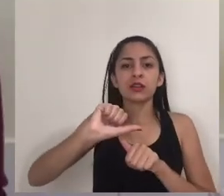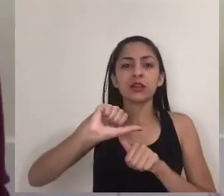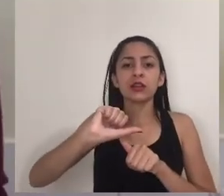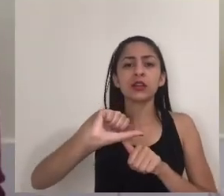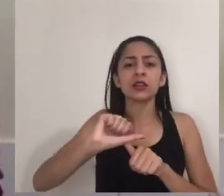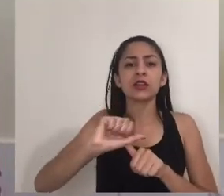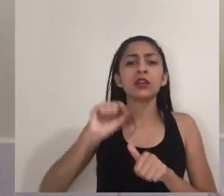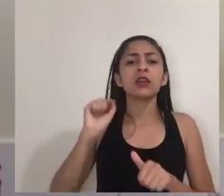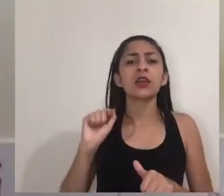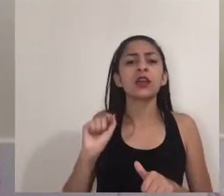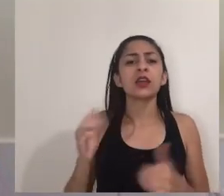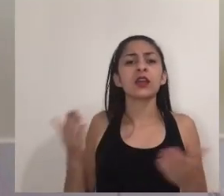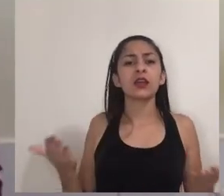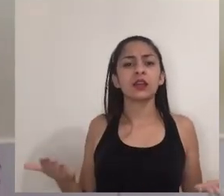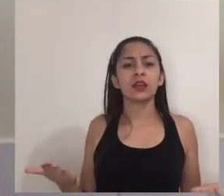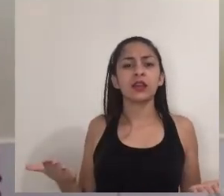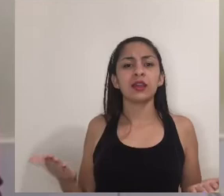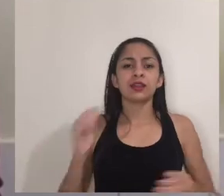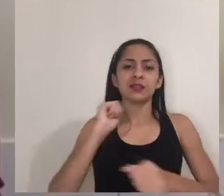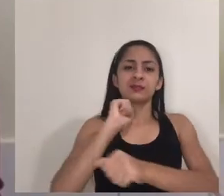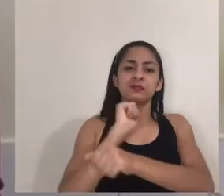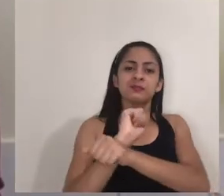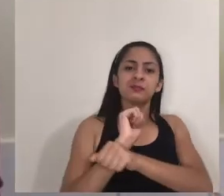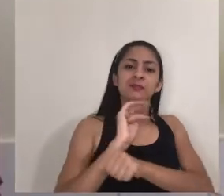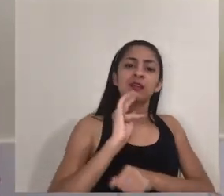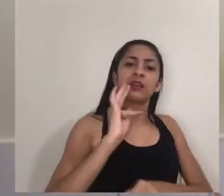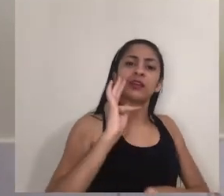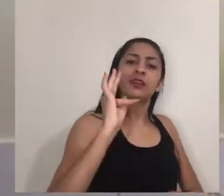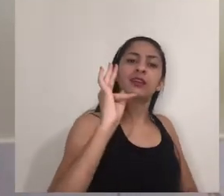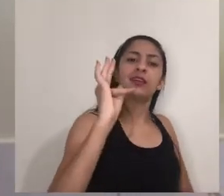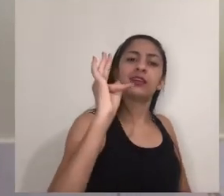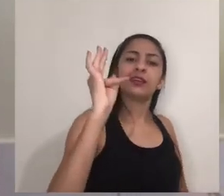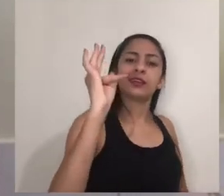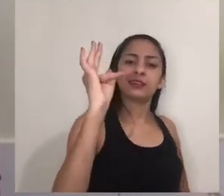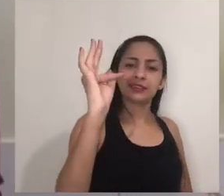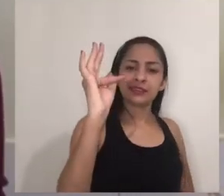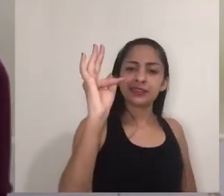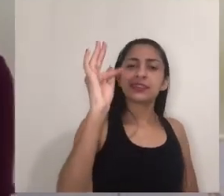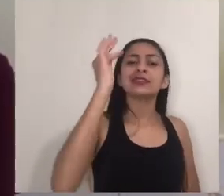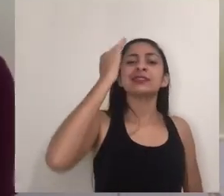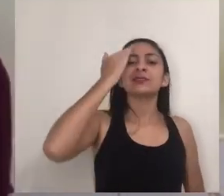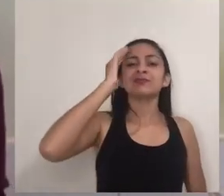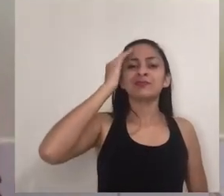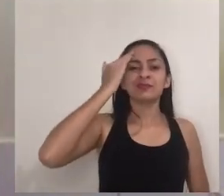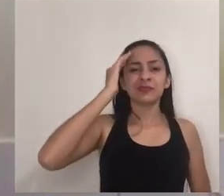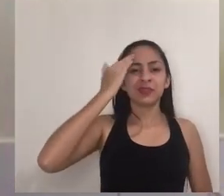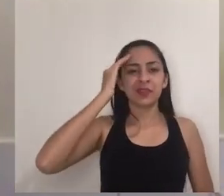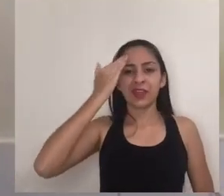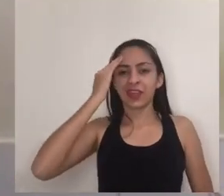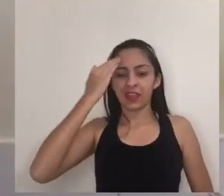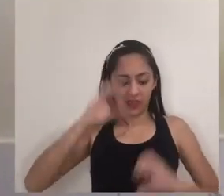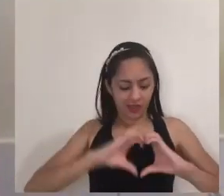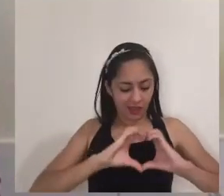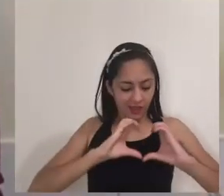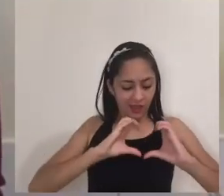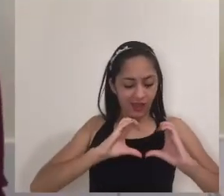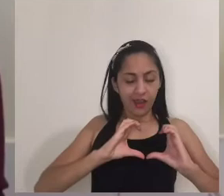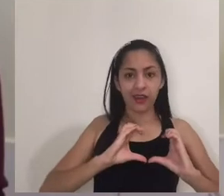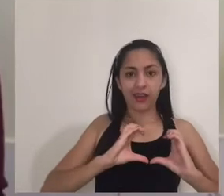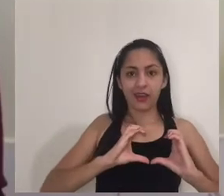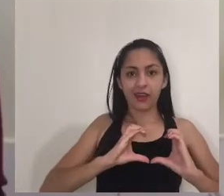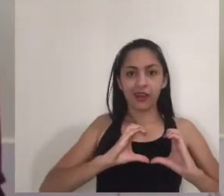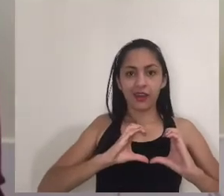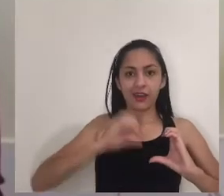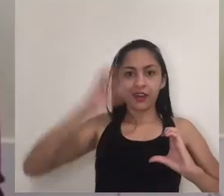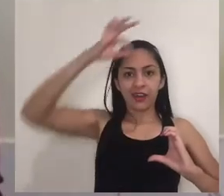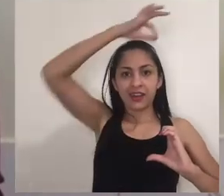4. E assim, o que é essa esperança? É o entendimento que, de fato, maior é o que está em nós do que o que está no